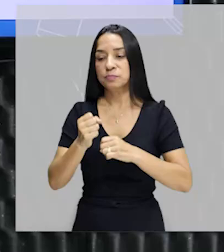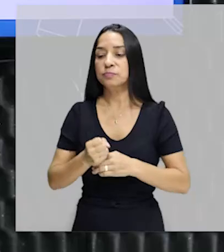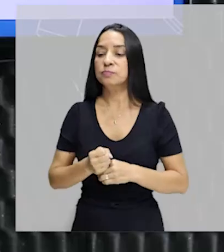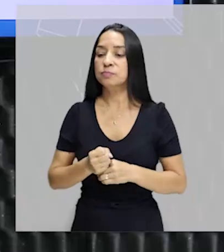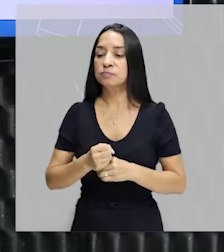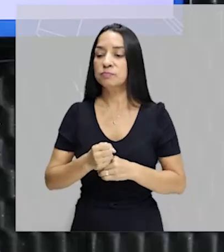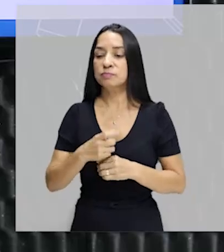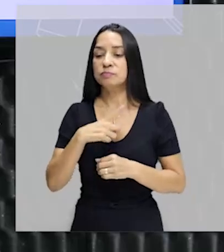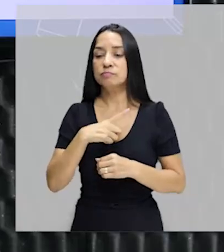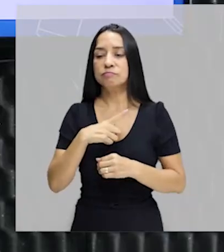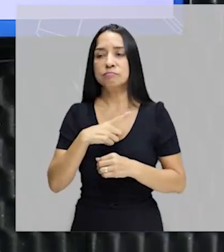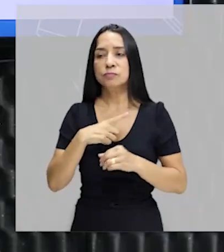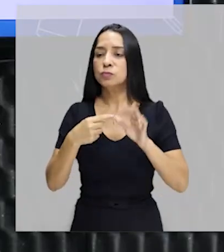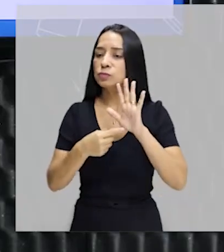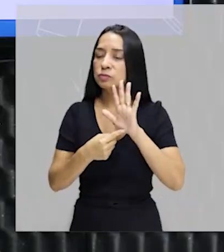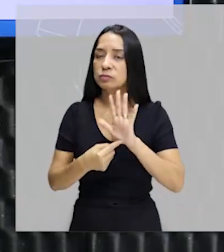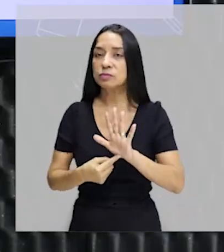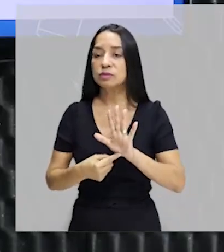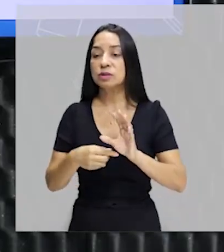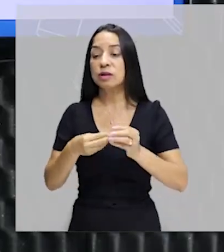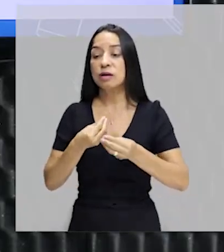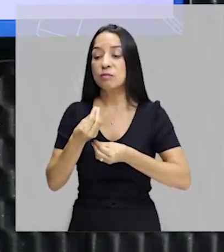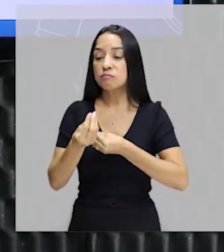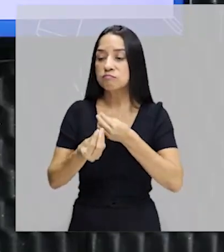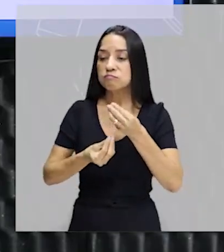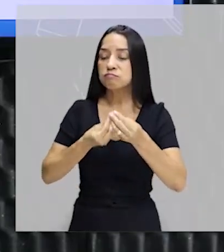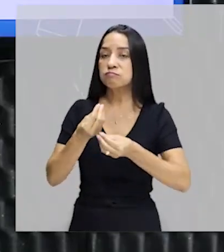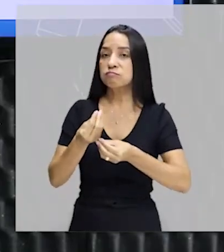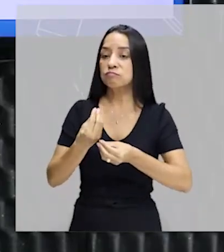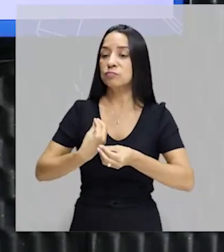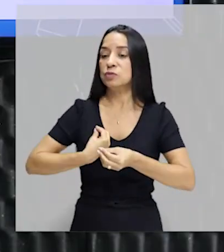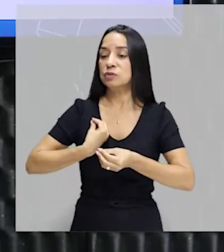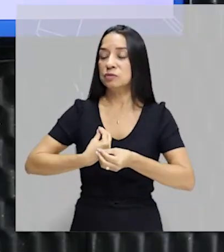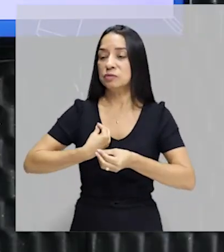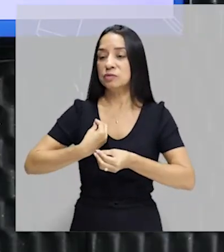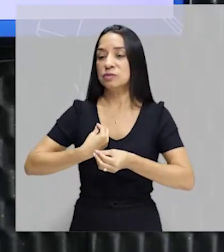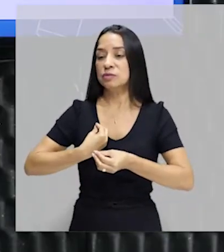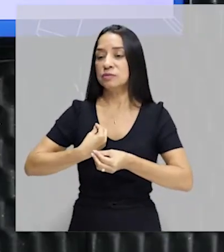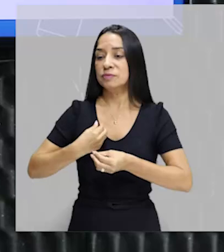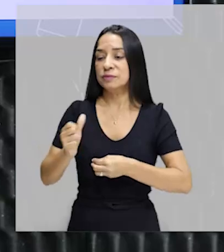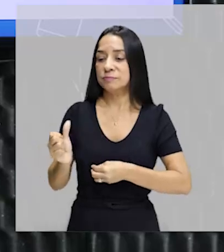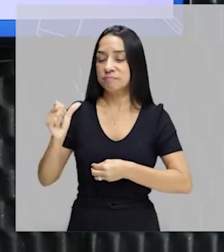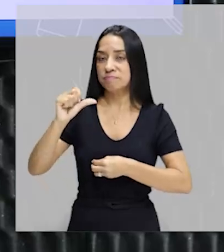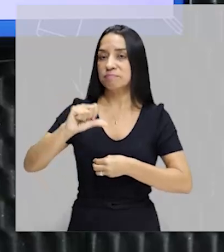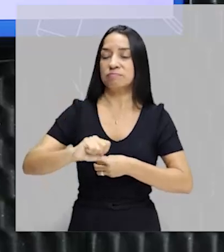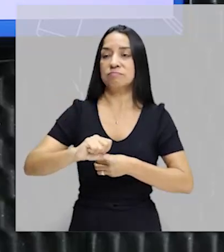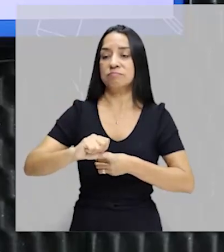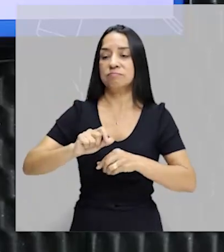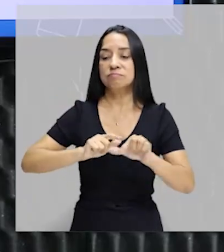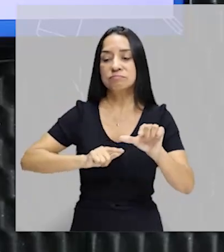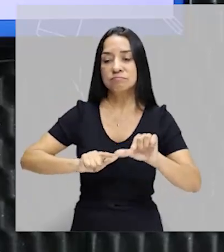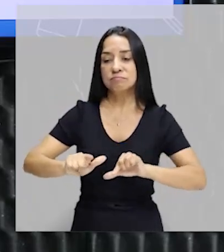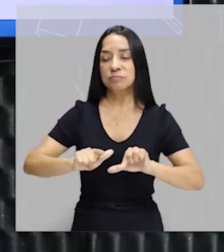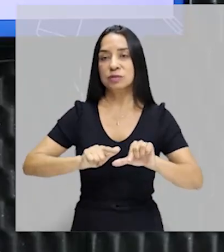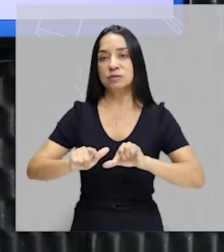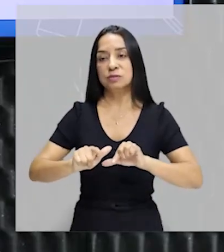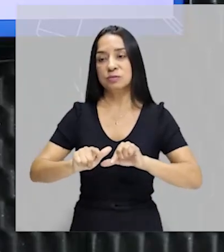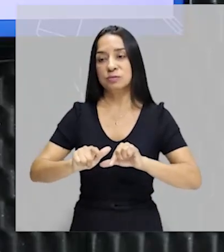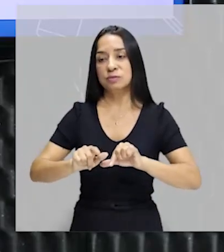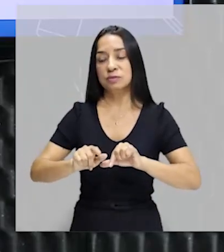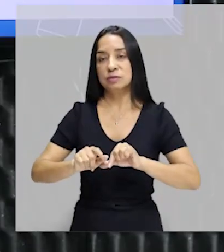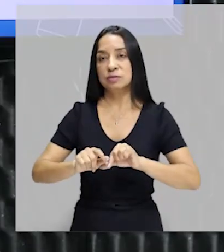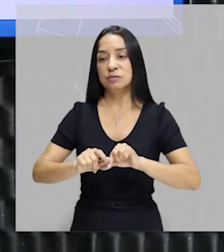nos trazer condições de vidas precárias para os trabalhadores,